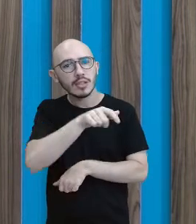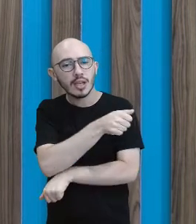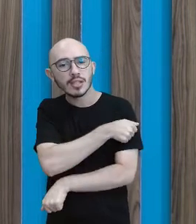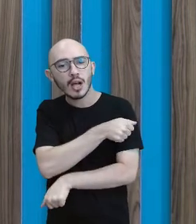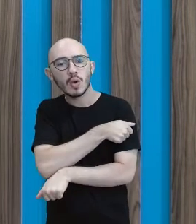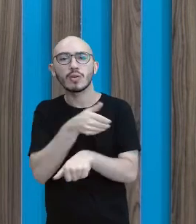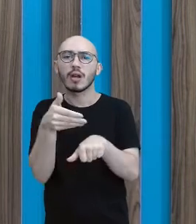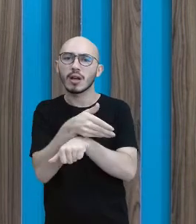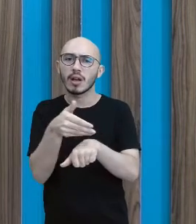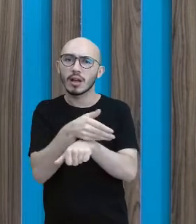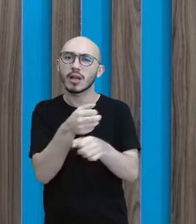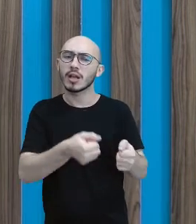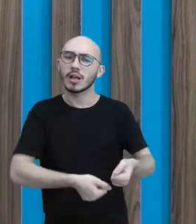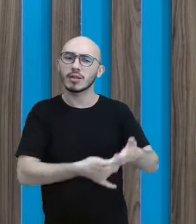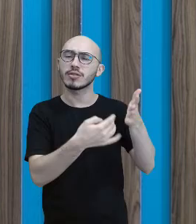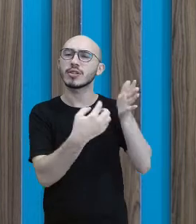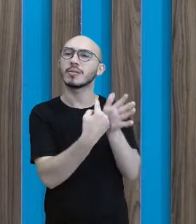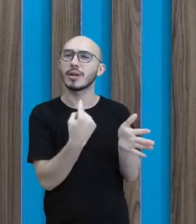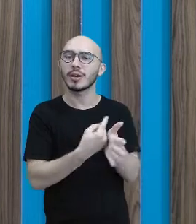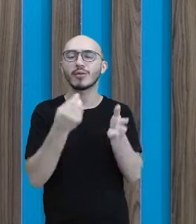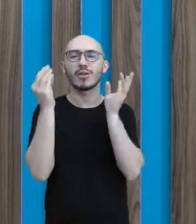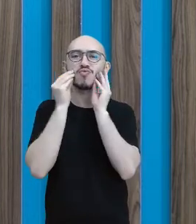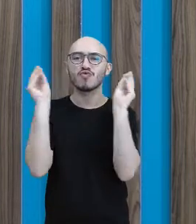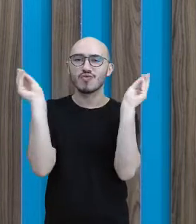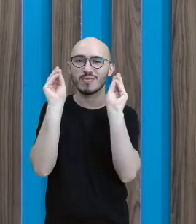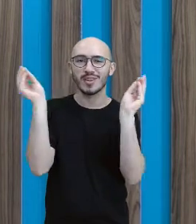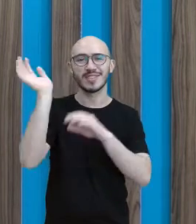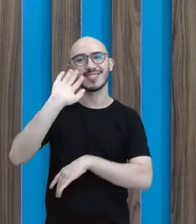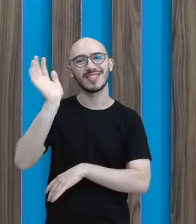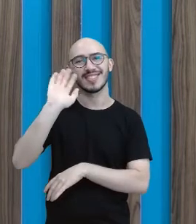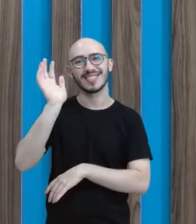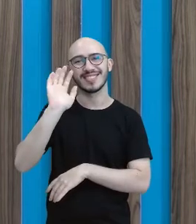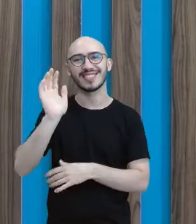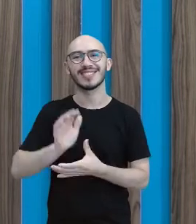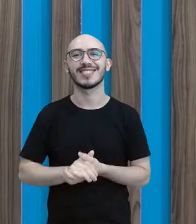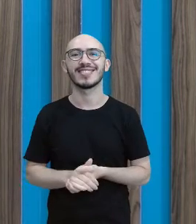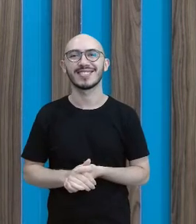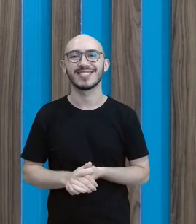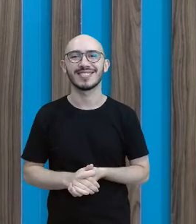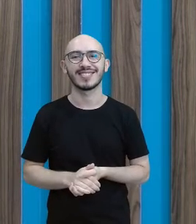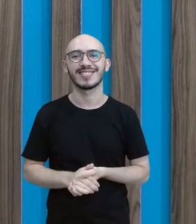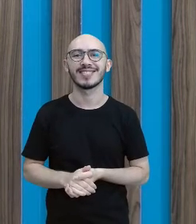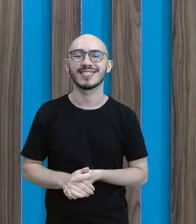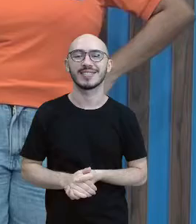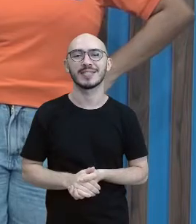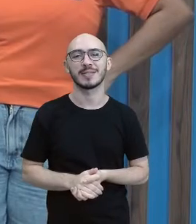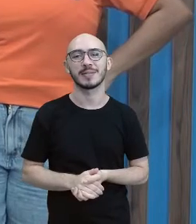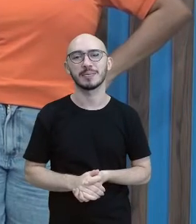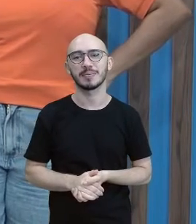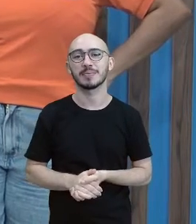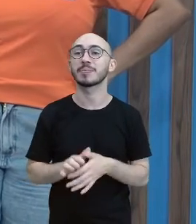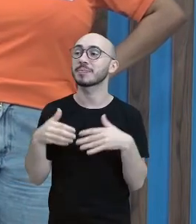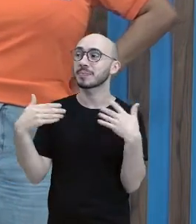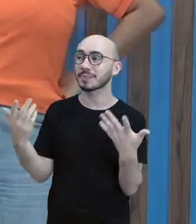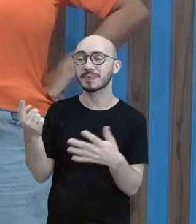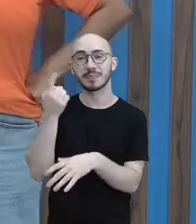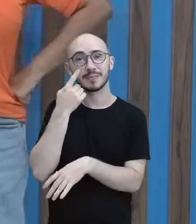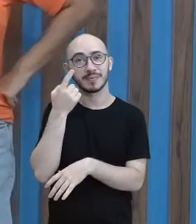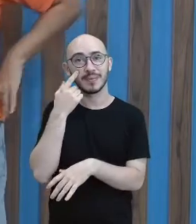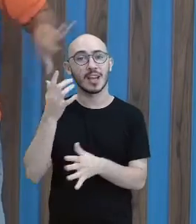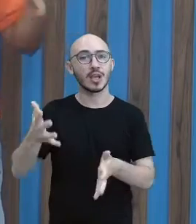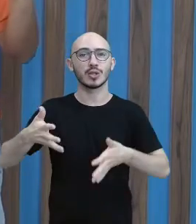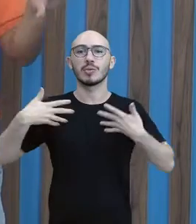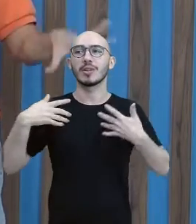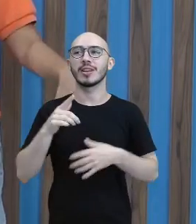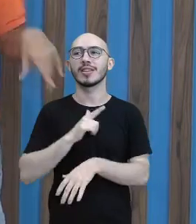gente, entra e faz pergunta. Um beijo enorme, até a próxima vez que eu estiver aqui com ela. Então, vejam só que